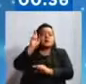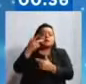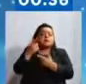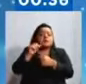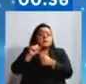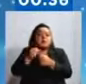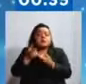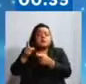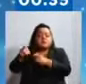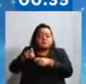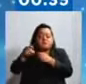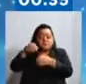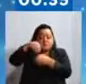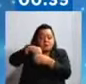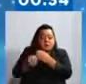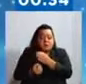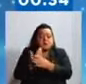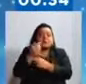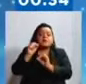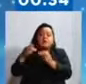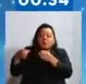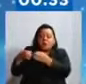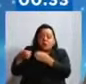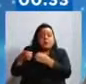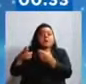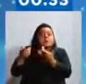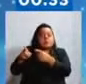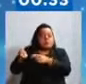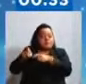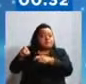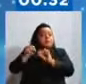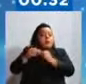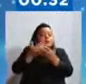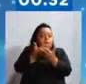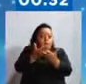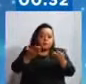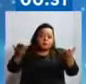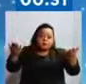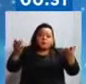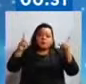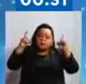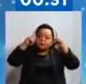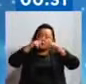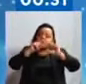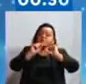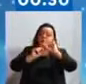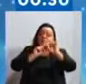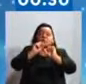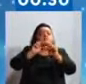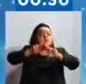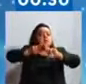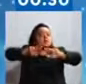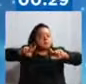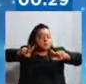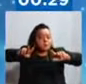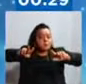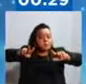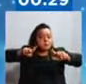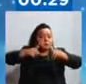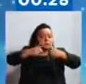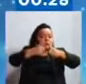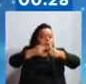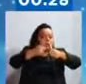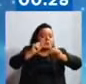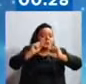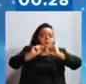produtores, especialmente. Para a geração de oportunidade, nesse momento tão difícil que você está passando na sua família, nós iremos fazer o quê? Diferenciar. Primeiro,